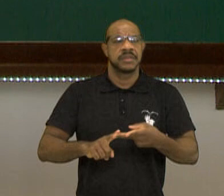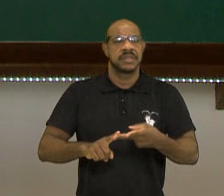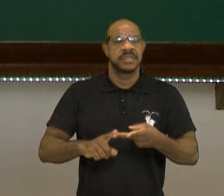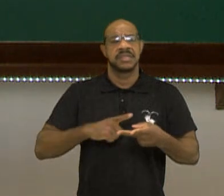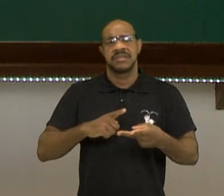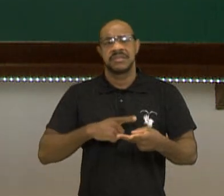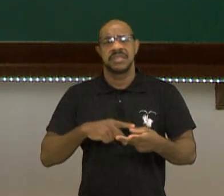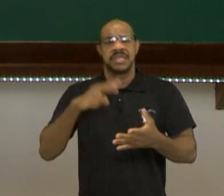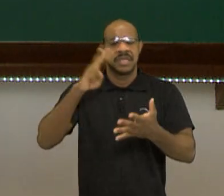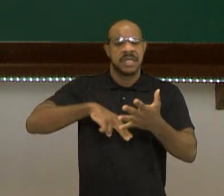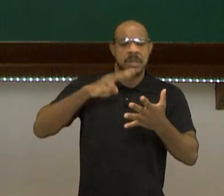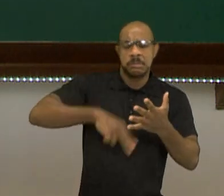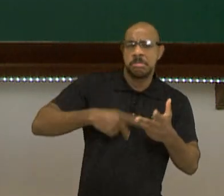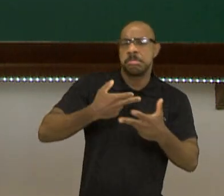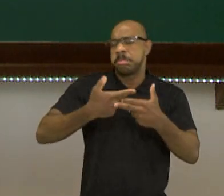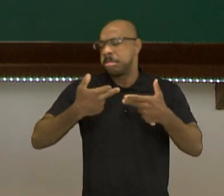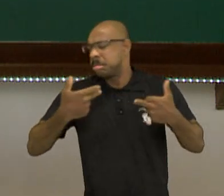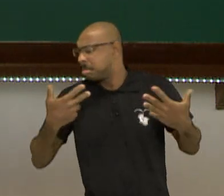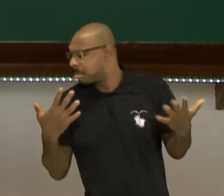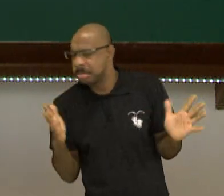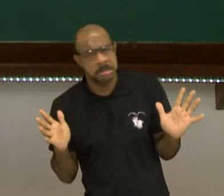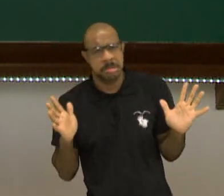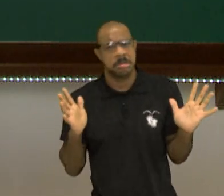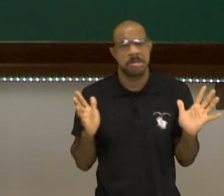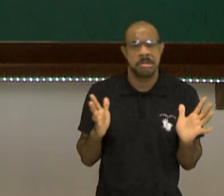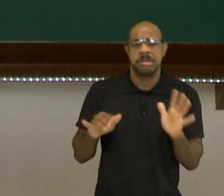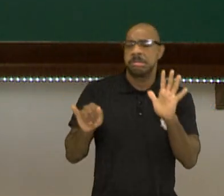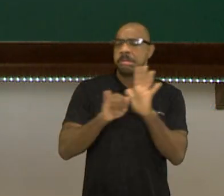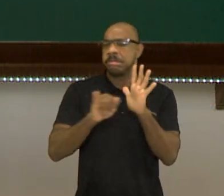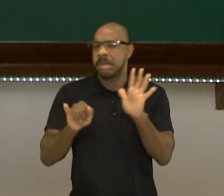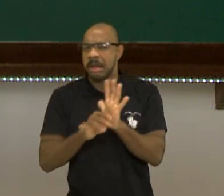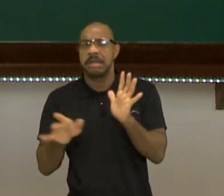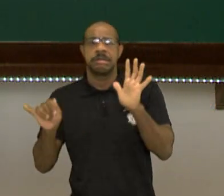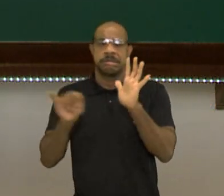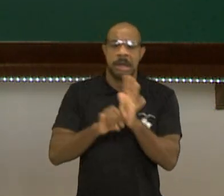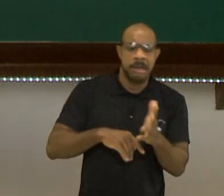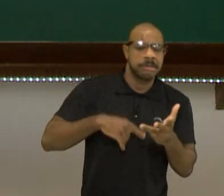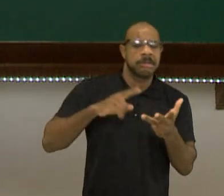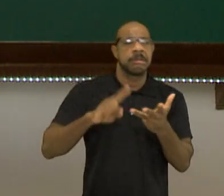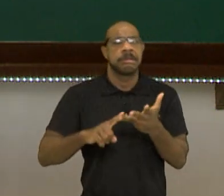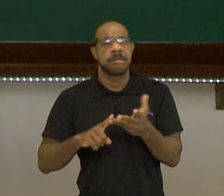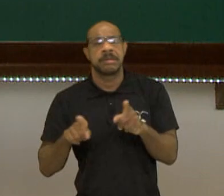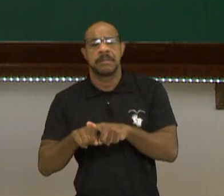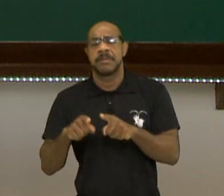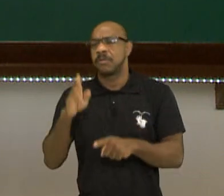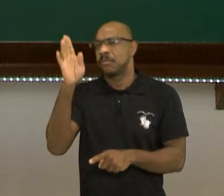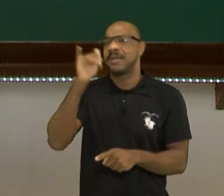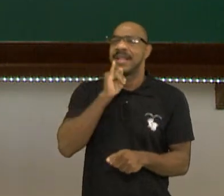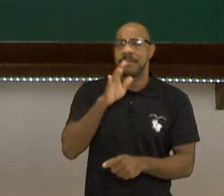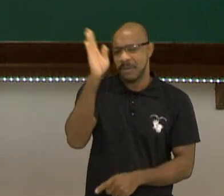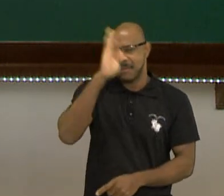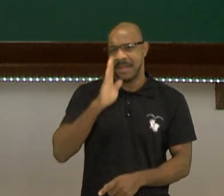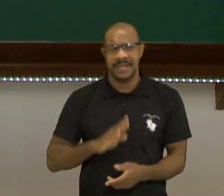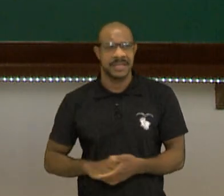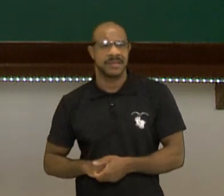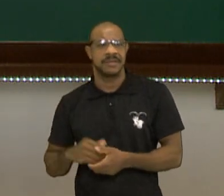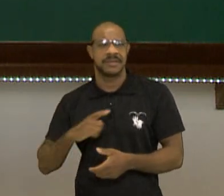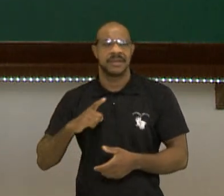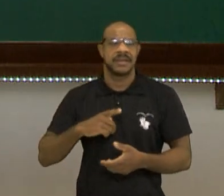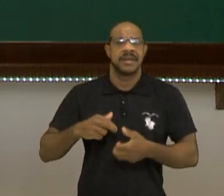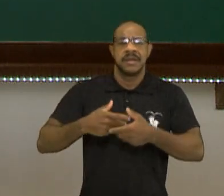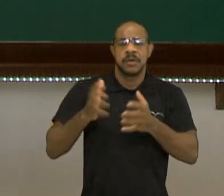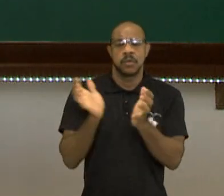de rituais, de identidades, como as questões, no caso do Brasil, por exemplo, a questão da miscigenação